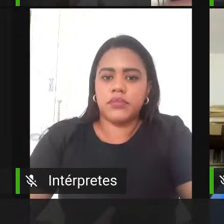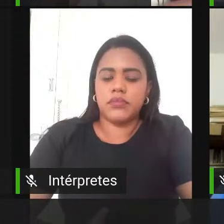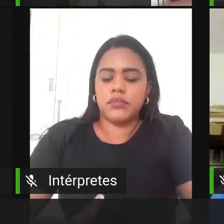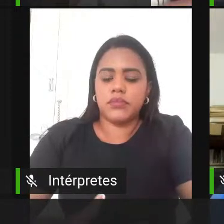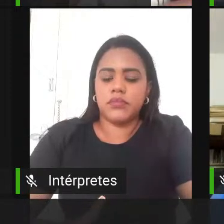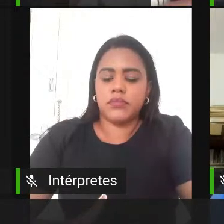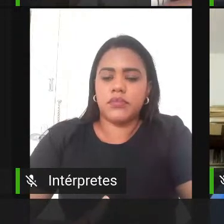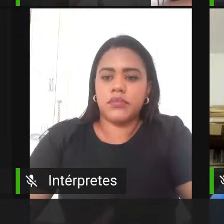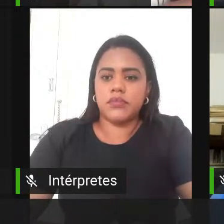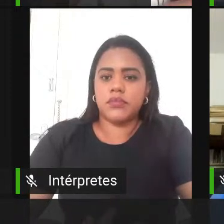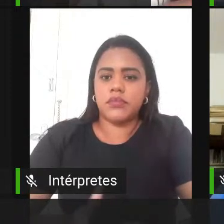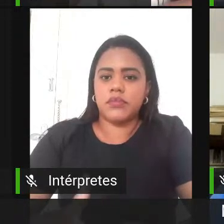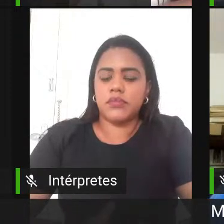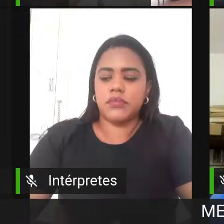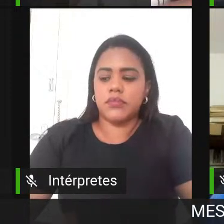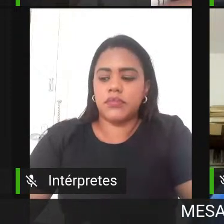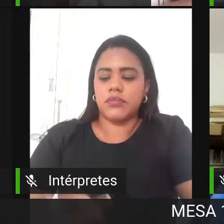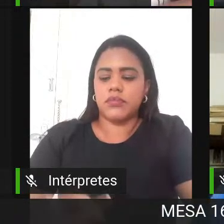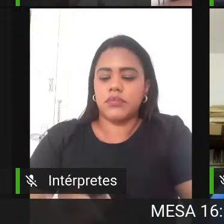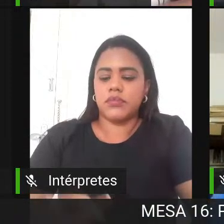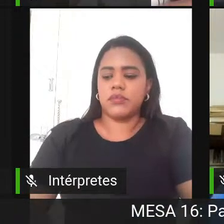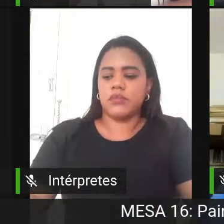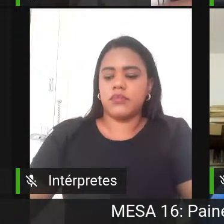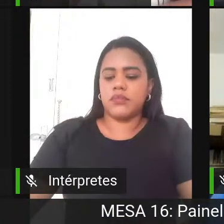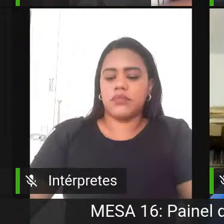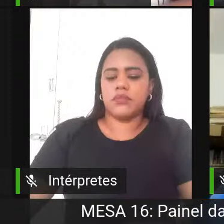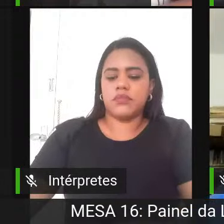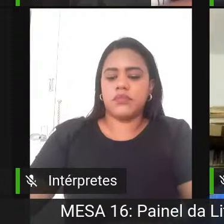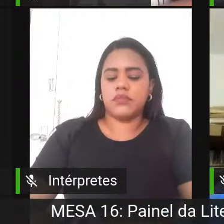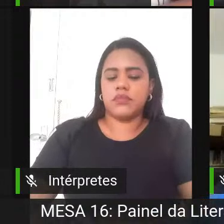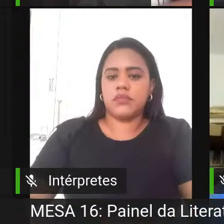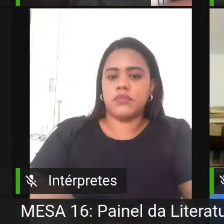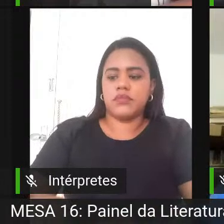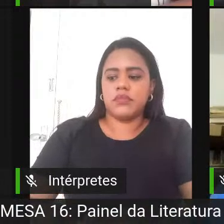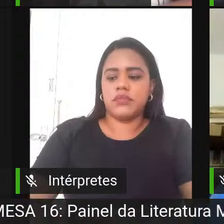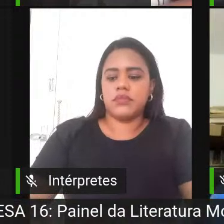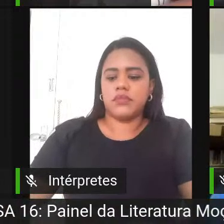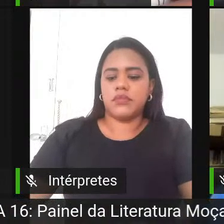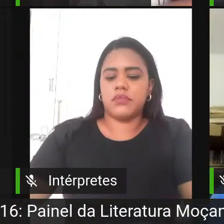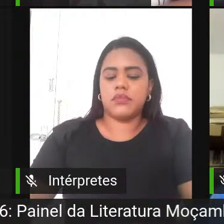José, não ouço mais ninguém. As pessoas estão com os microfones desligados.